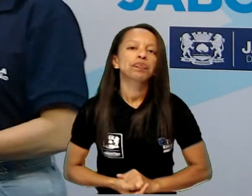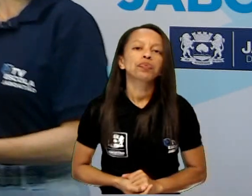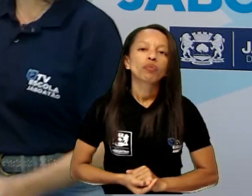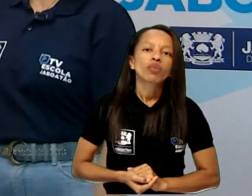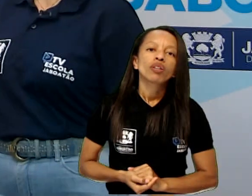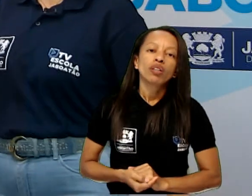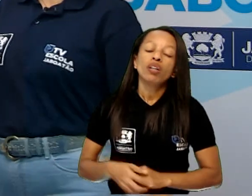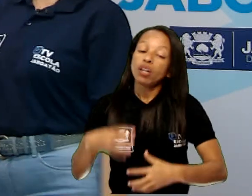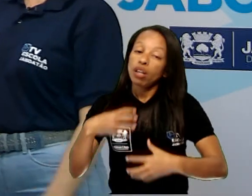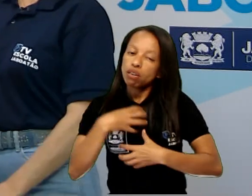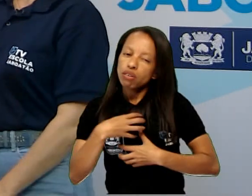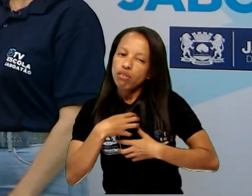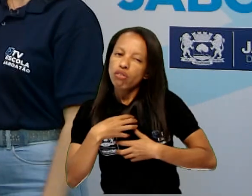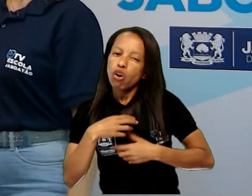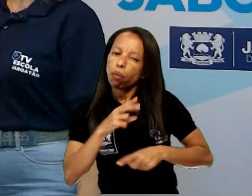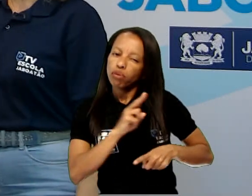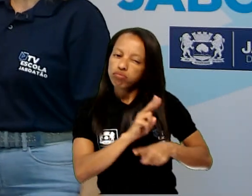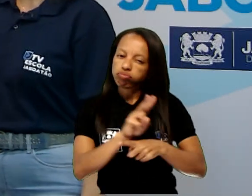forma também de prevenção.